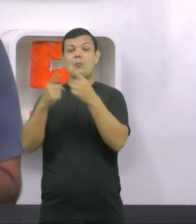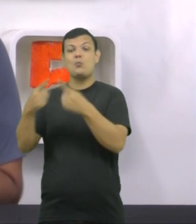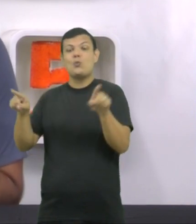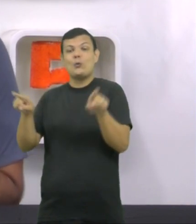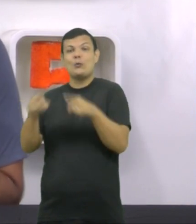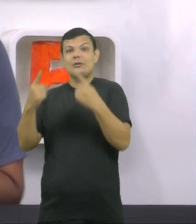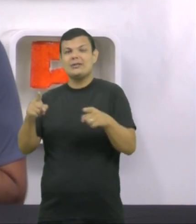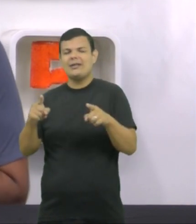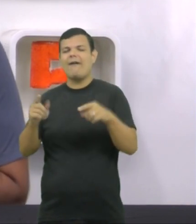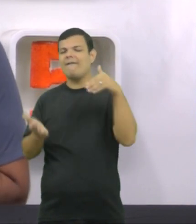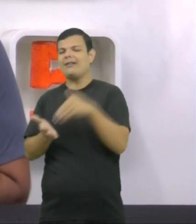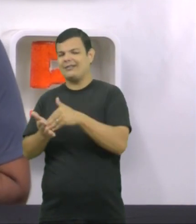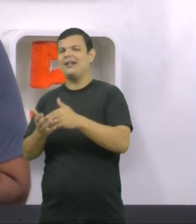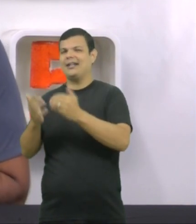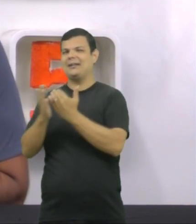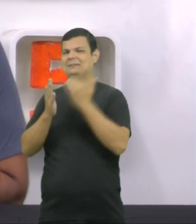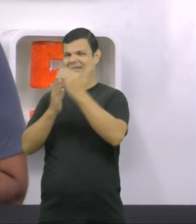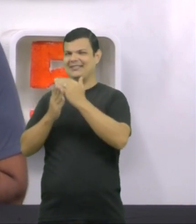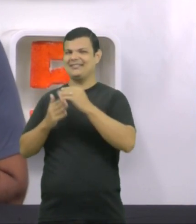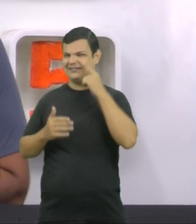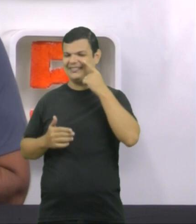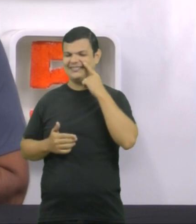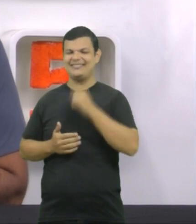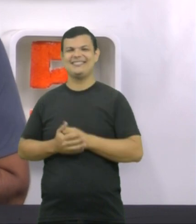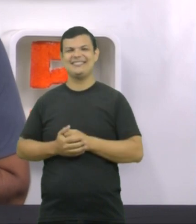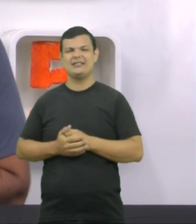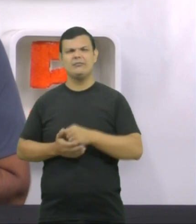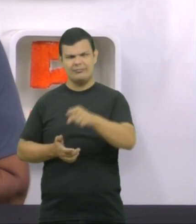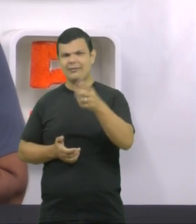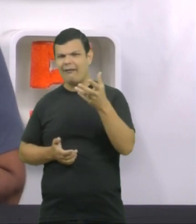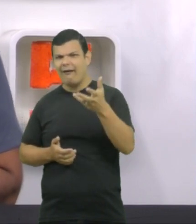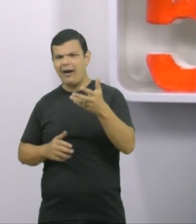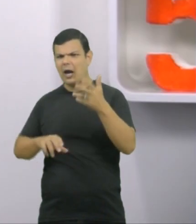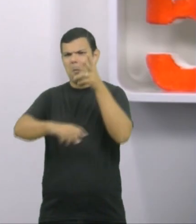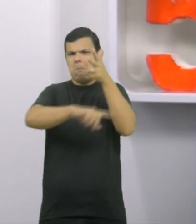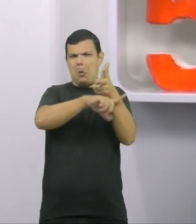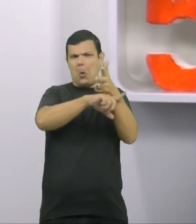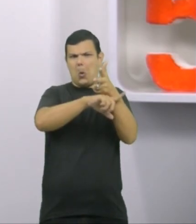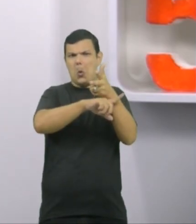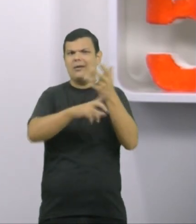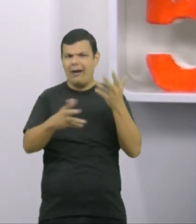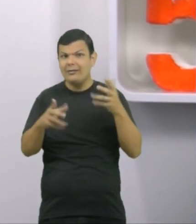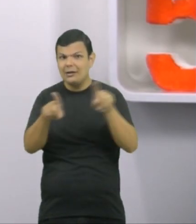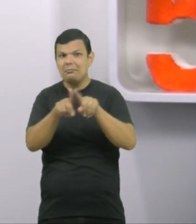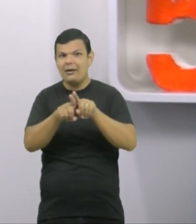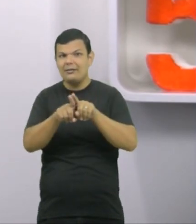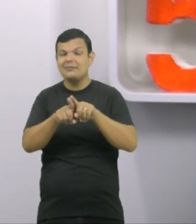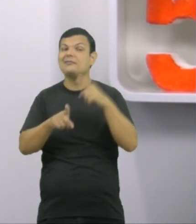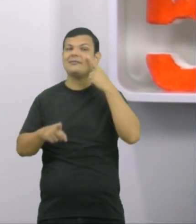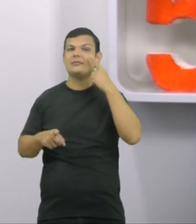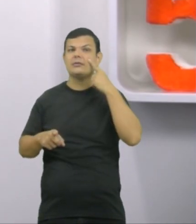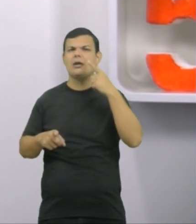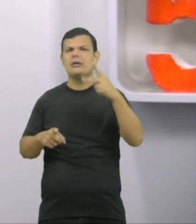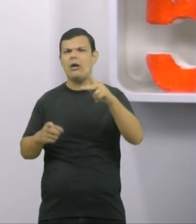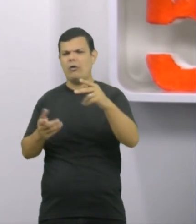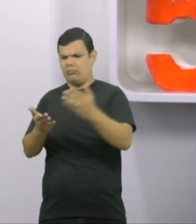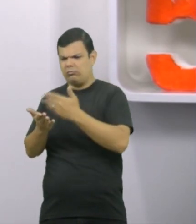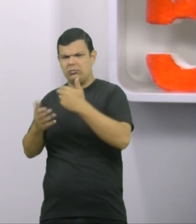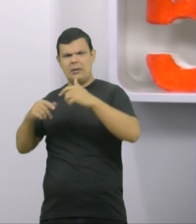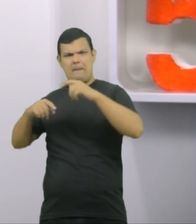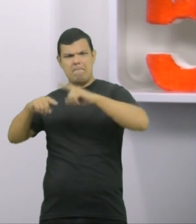uma surpresinha lá no finalzinho da aula, tá certo? Você quer participar da aula? Então faz o seguinte, ó, vem aqui comigo. Pega o teu